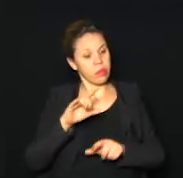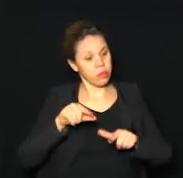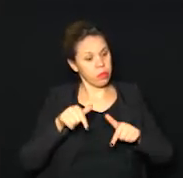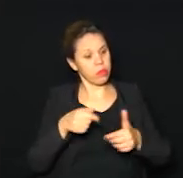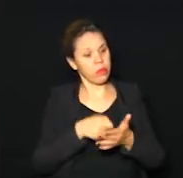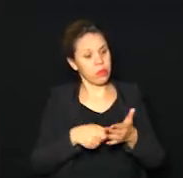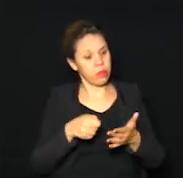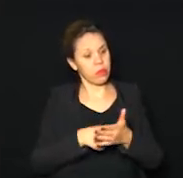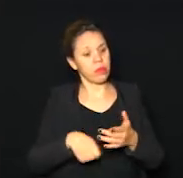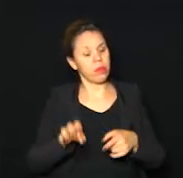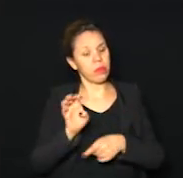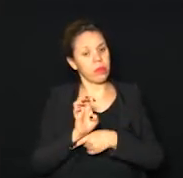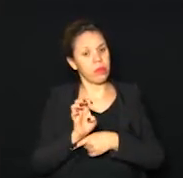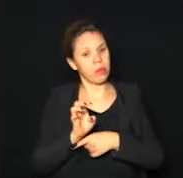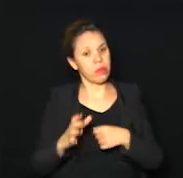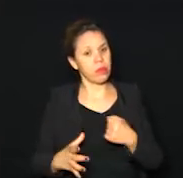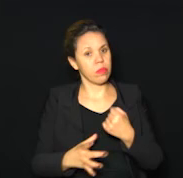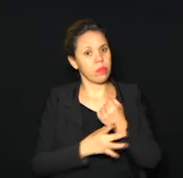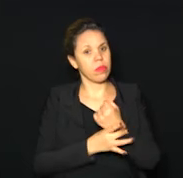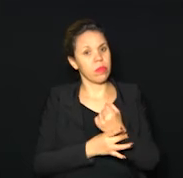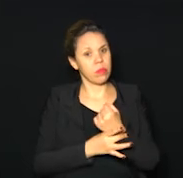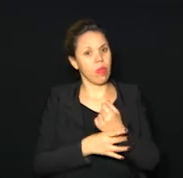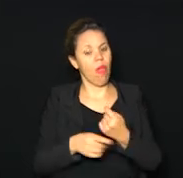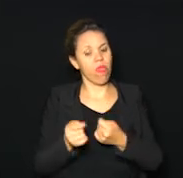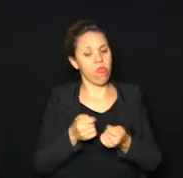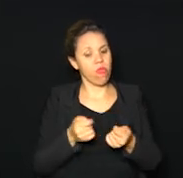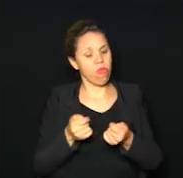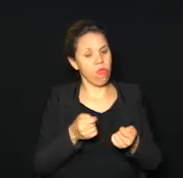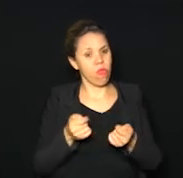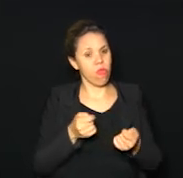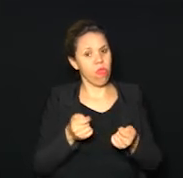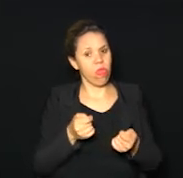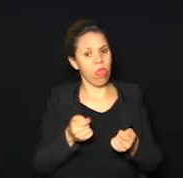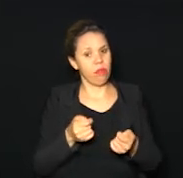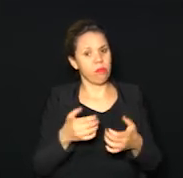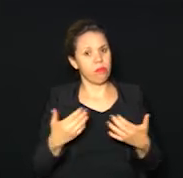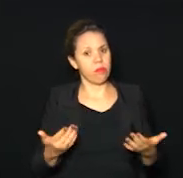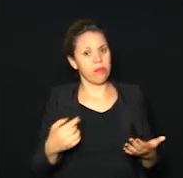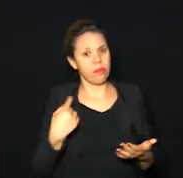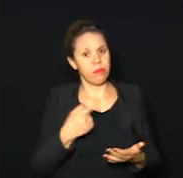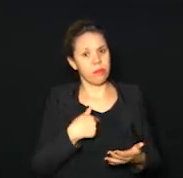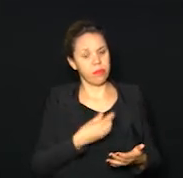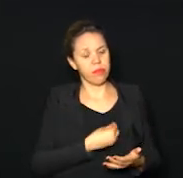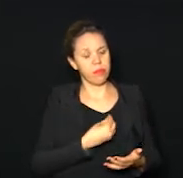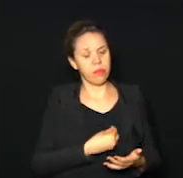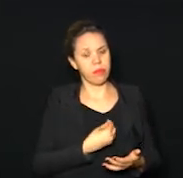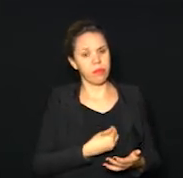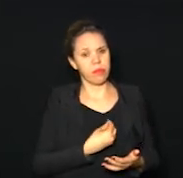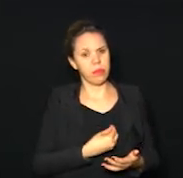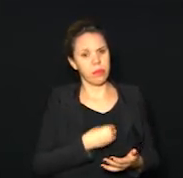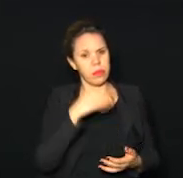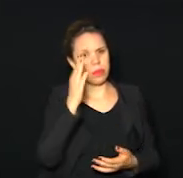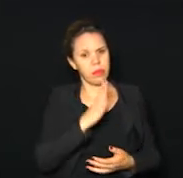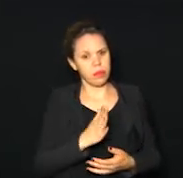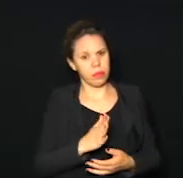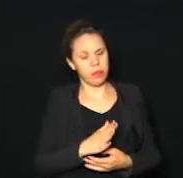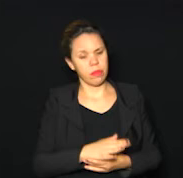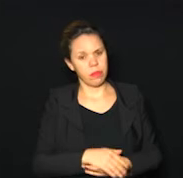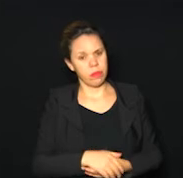do Estado para segurar a questão econômica, enquanto as nossas vidas no Brasil